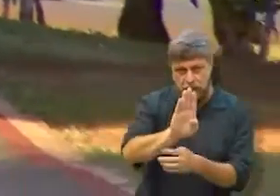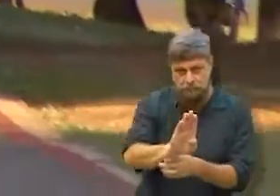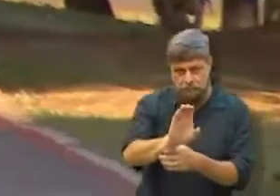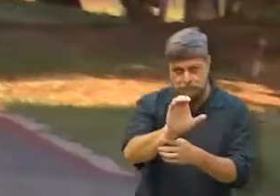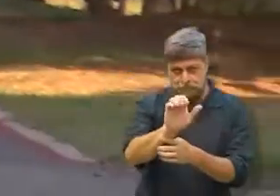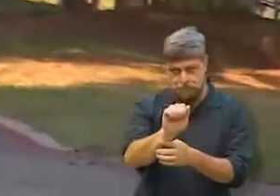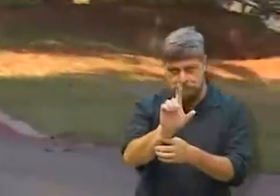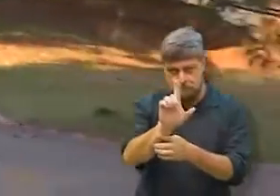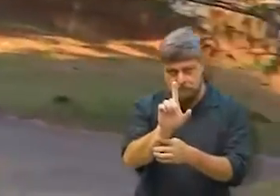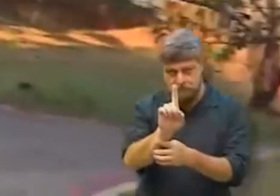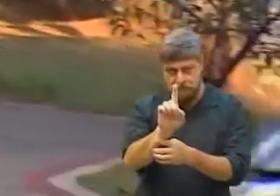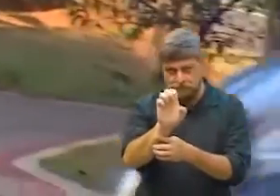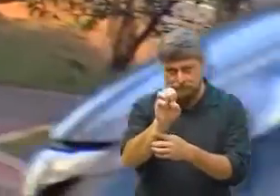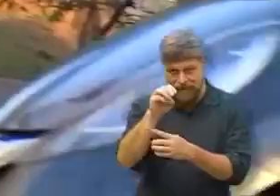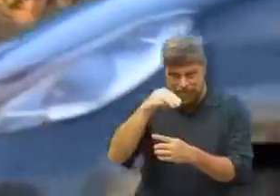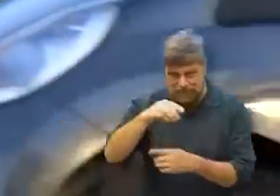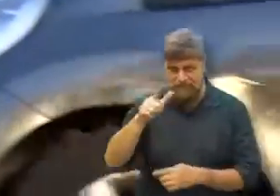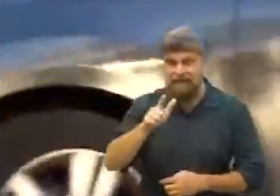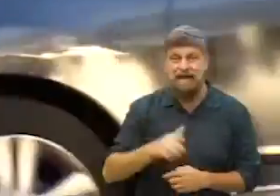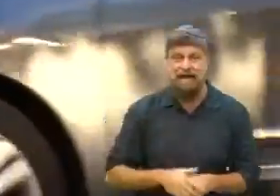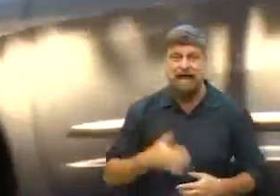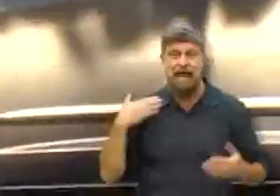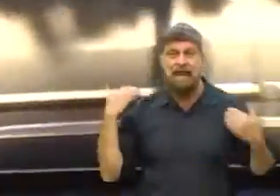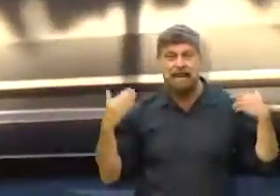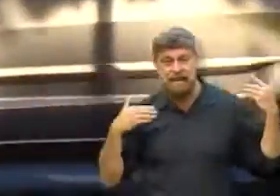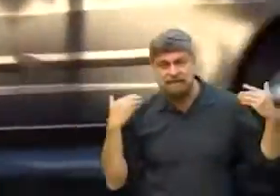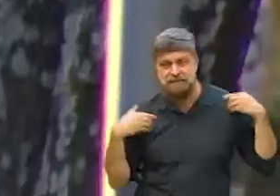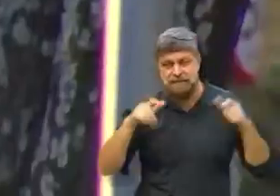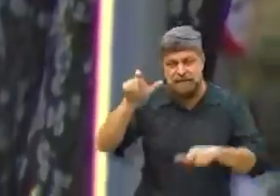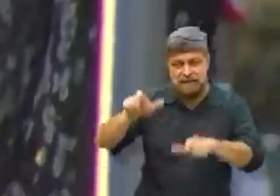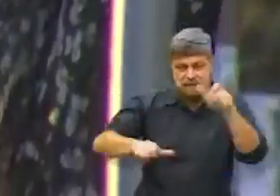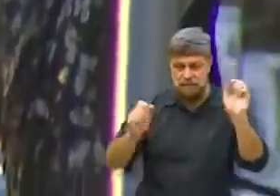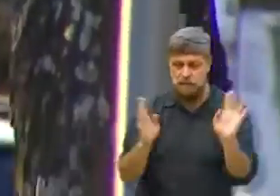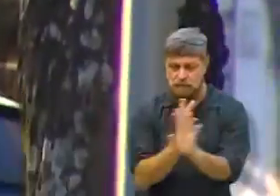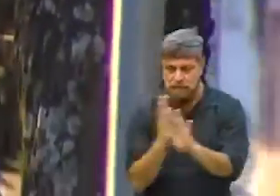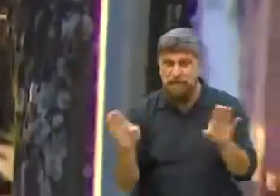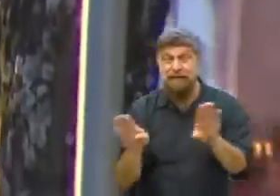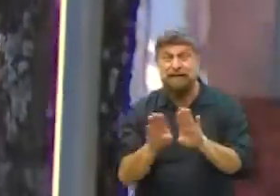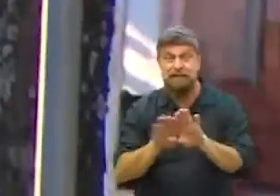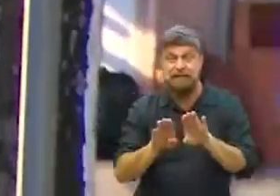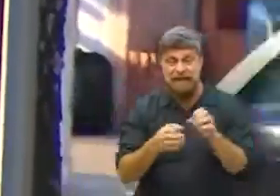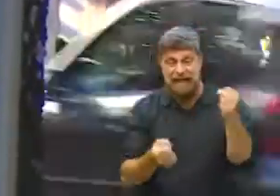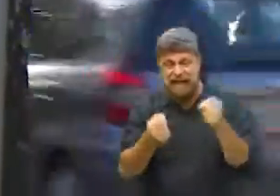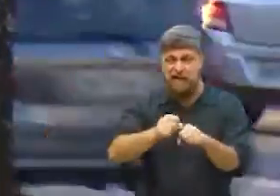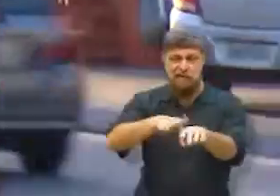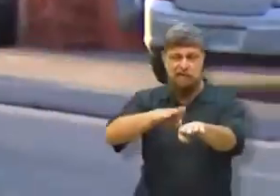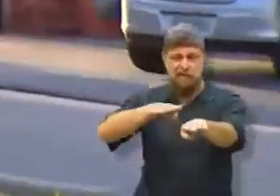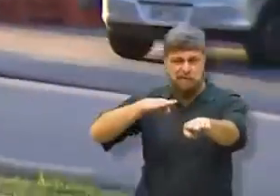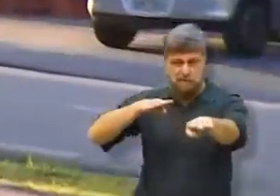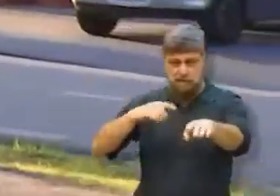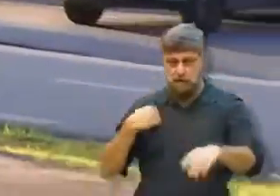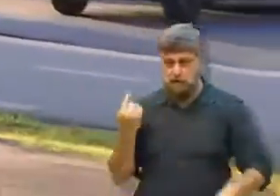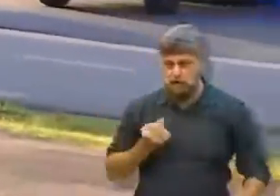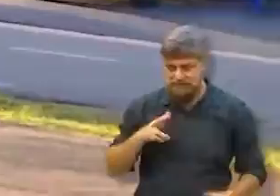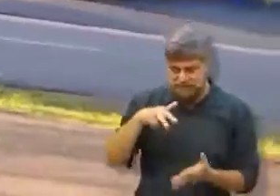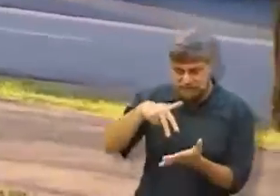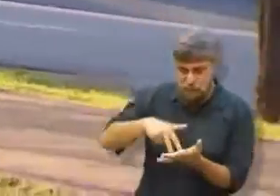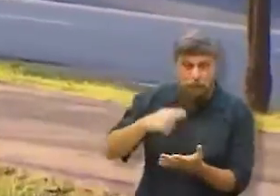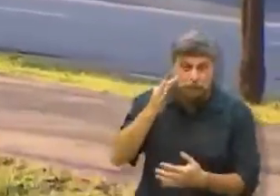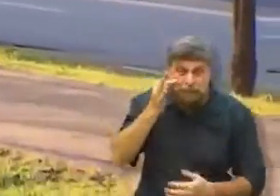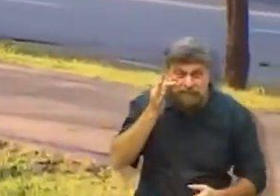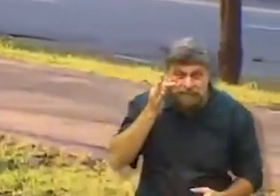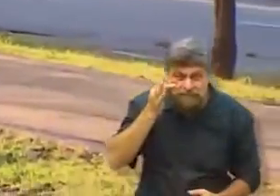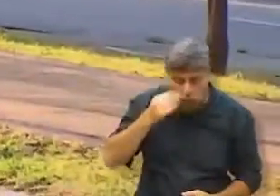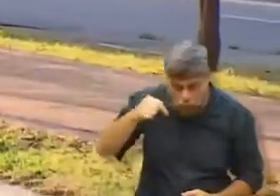uma região de lazer das pessoas e de muita movimentação de carros, de veículos. E esse ponto que nós